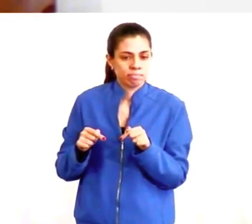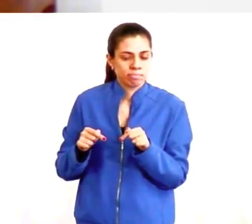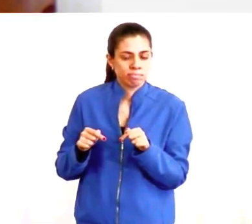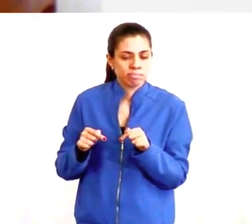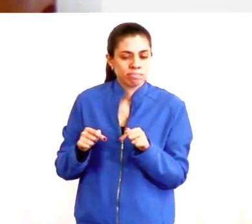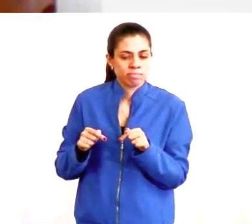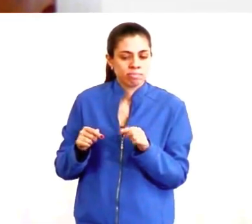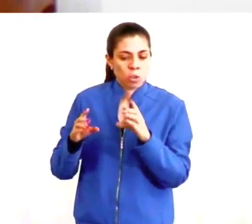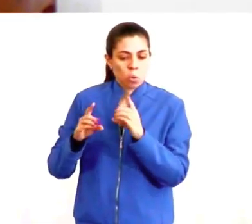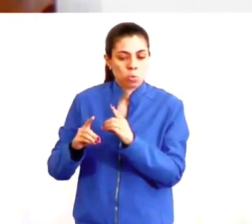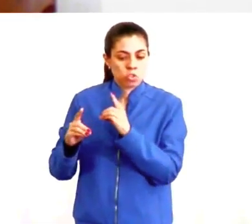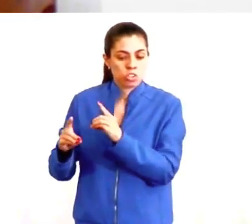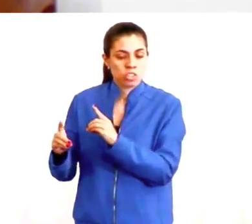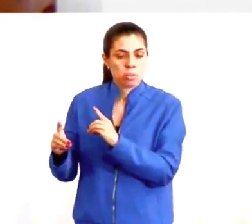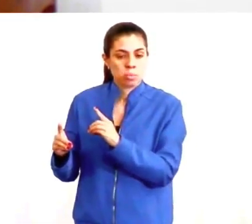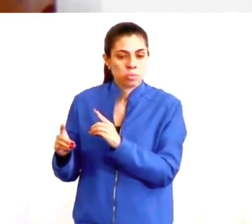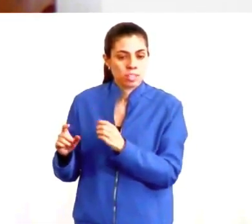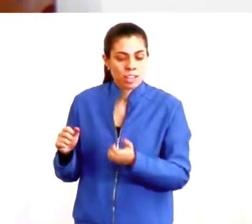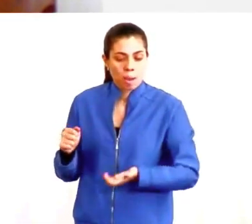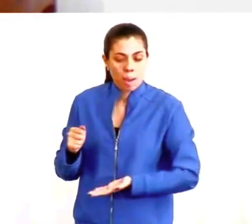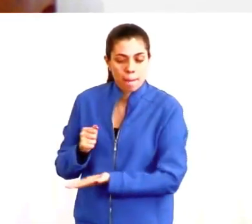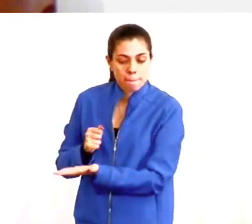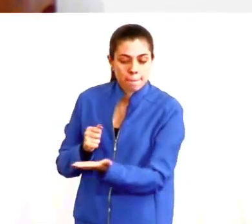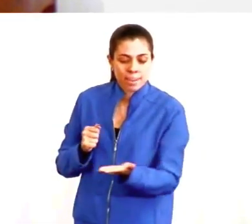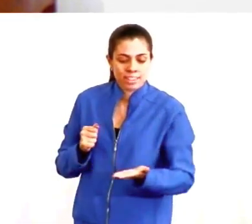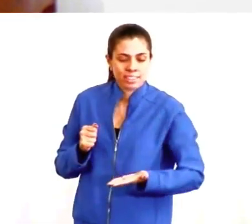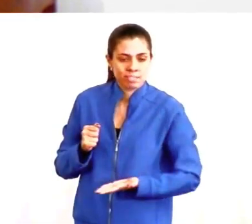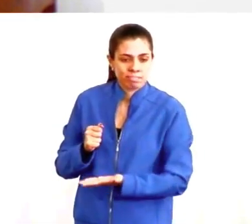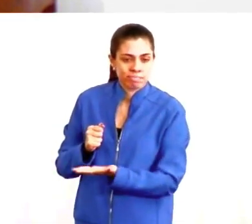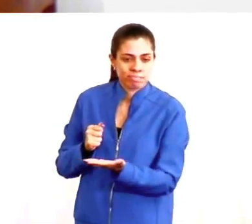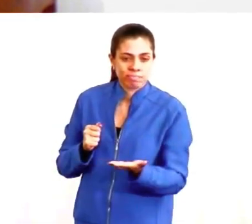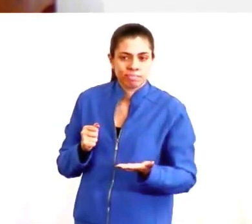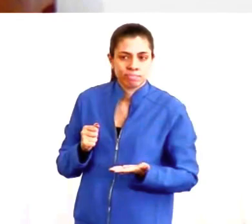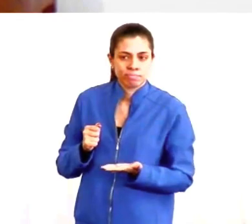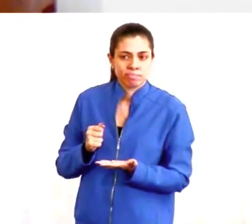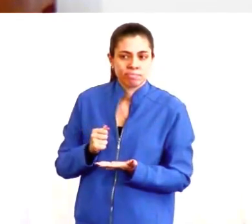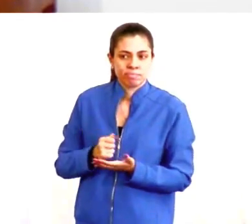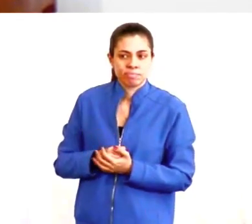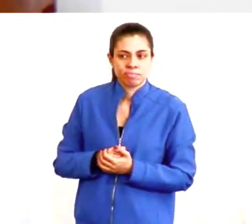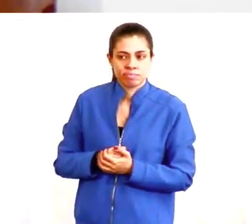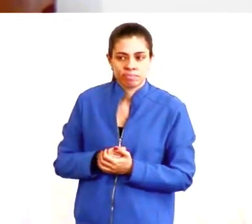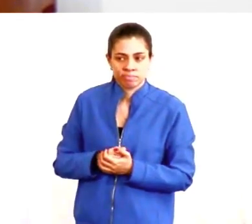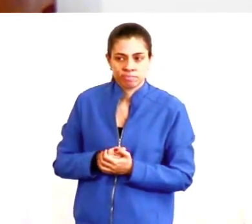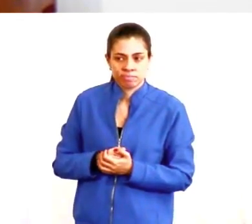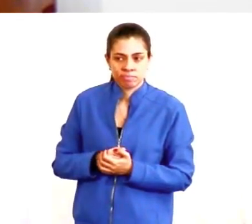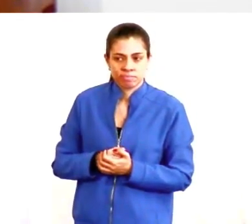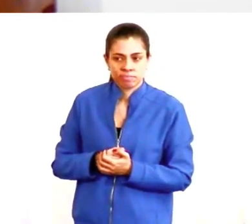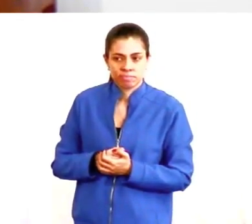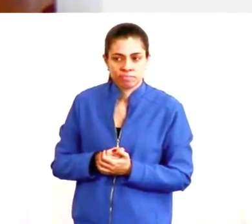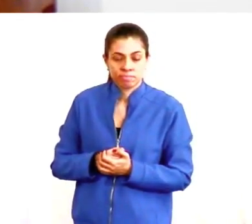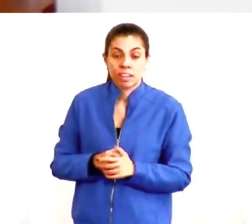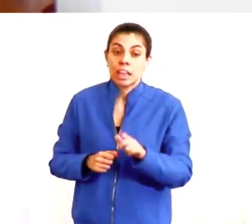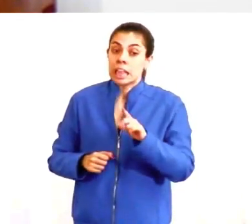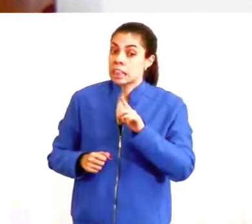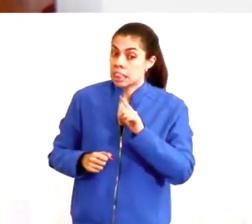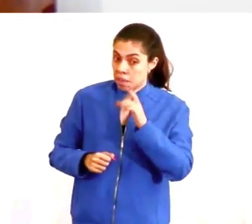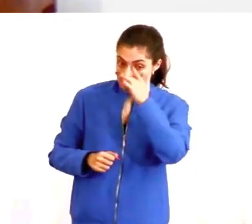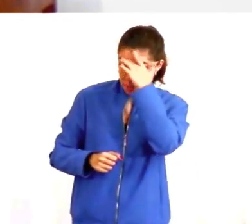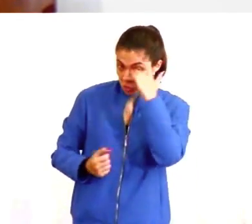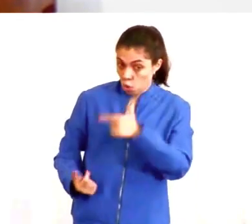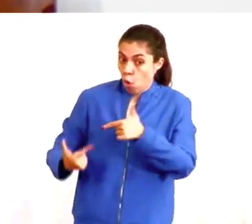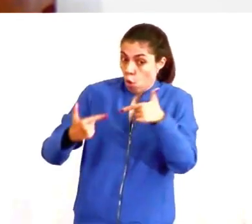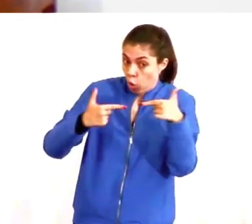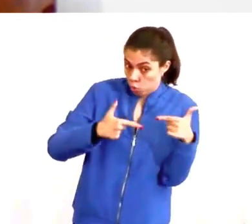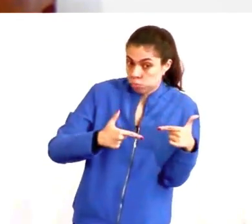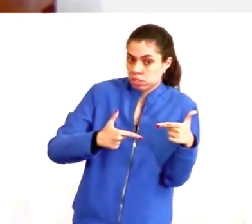base fundamental de uma transformação de pensamento no mundo. Há reações? Sim. Há reações